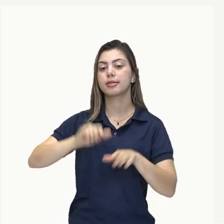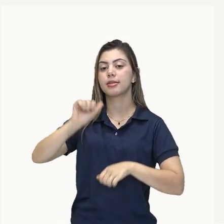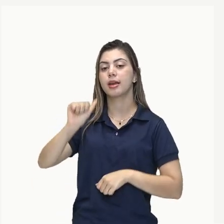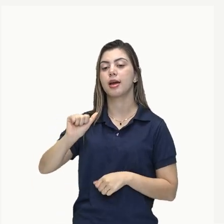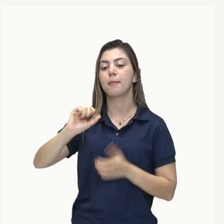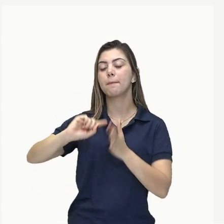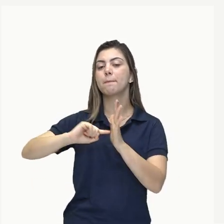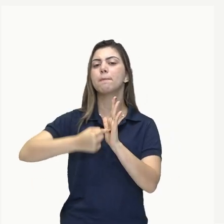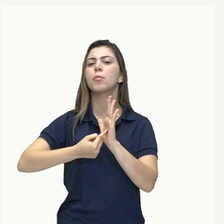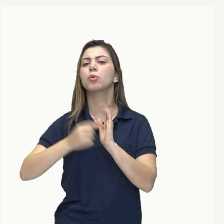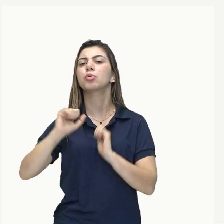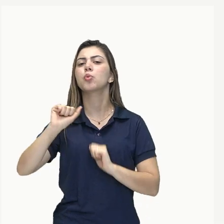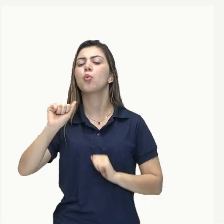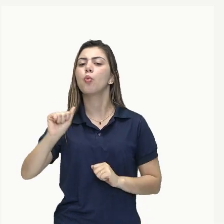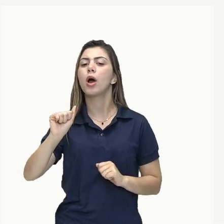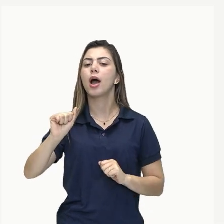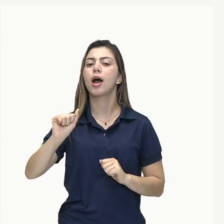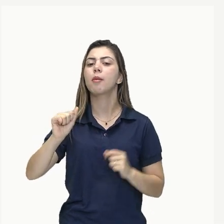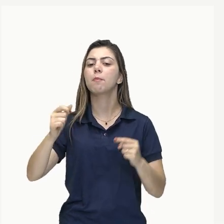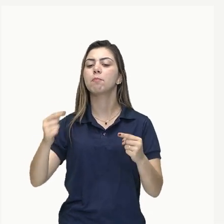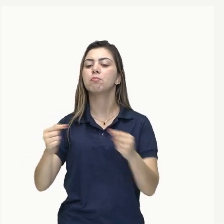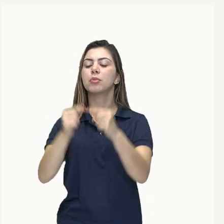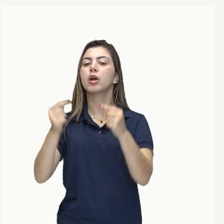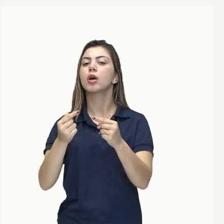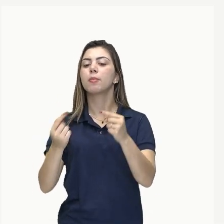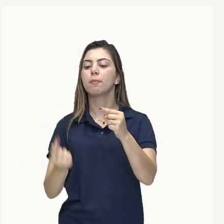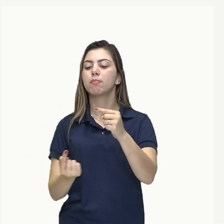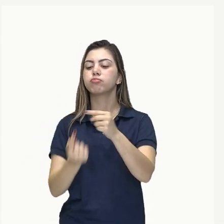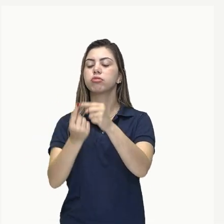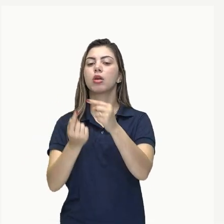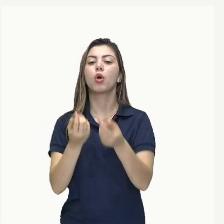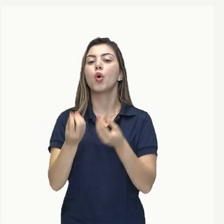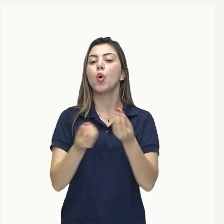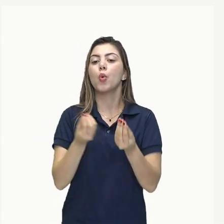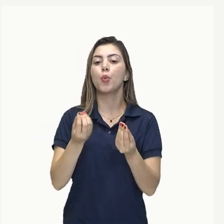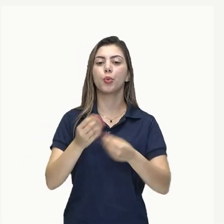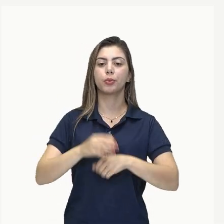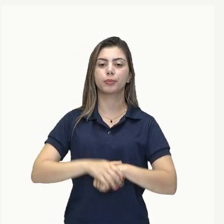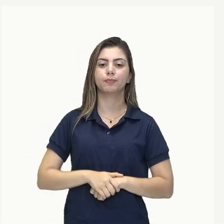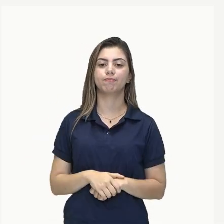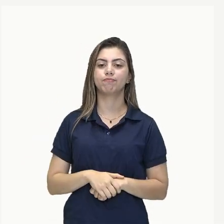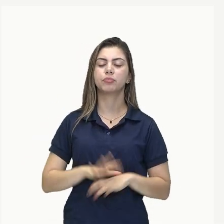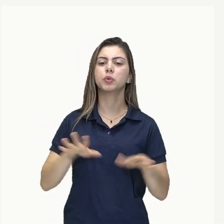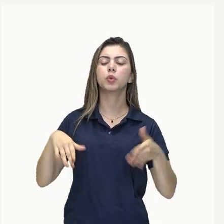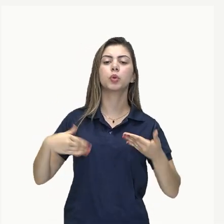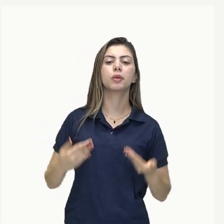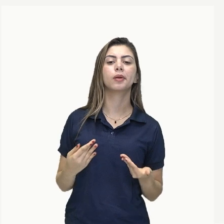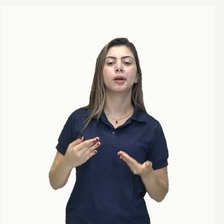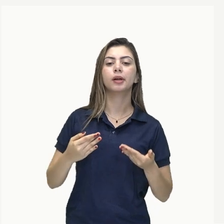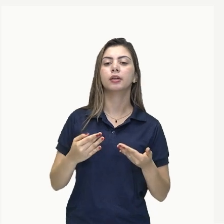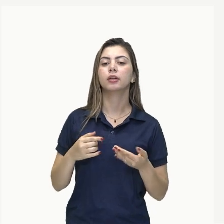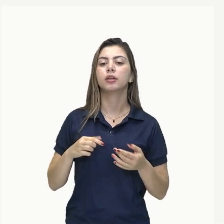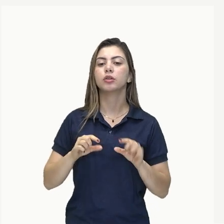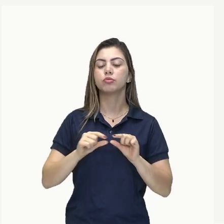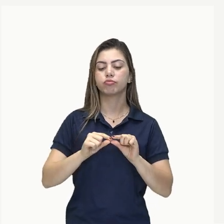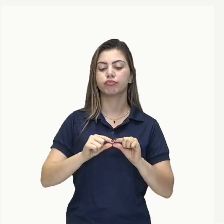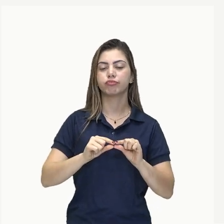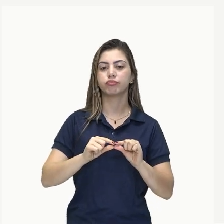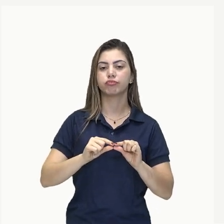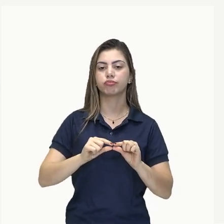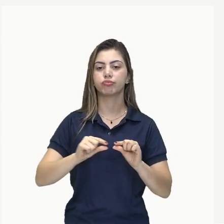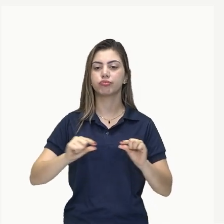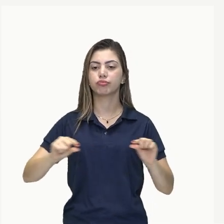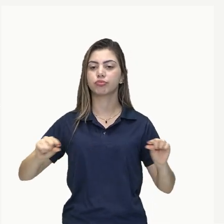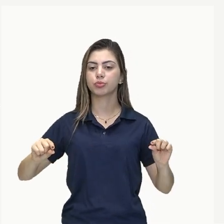ponto A, que você está vendo aí na sua tela agora. Olha só, qual é a posição do X do A? Lembrando